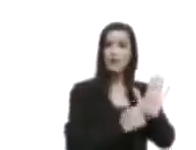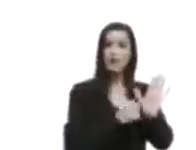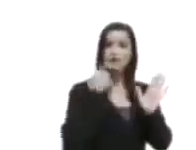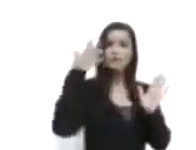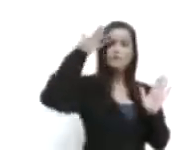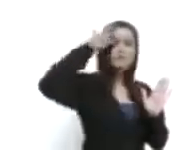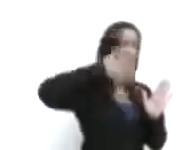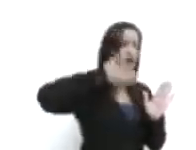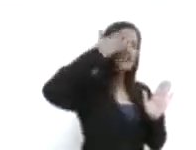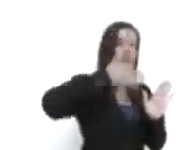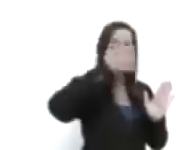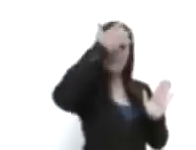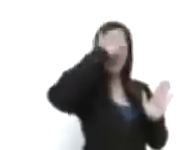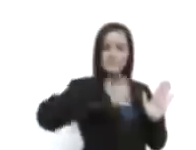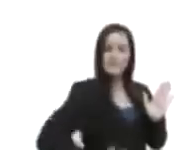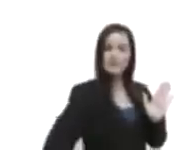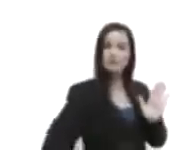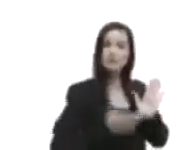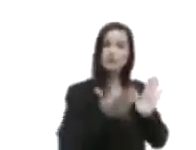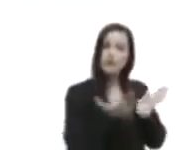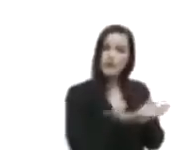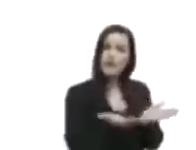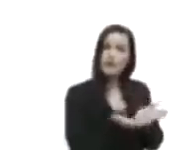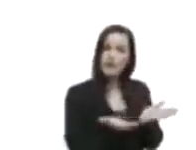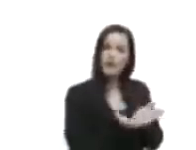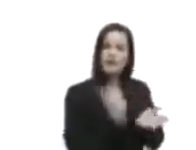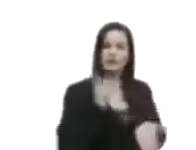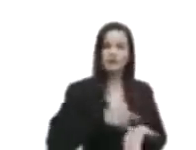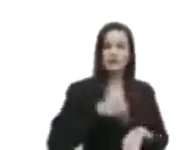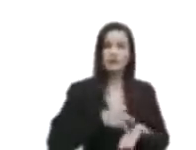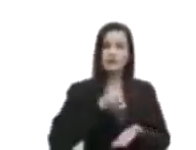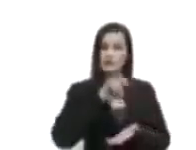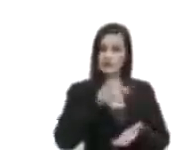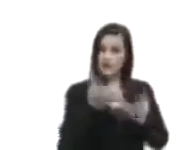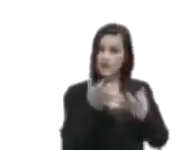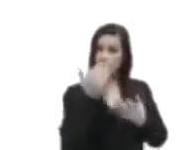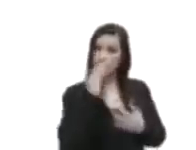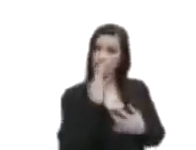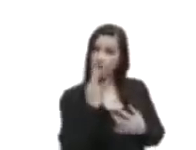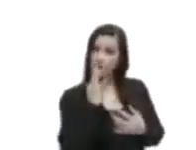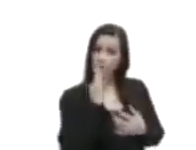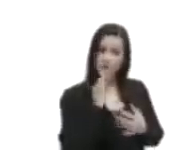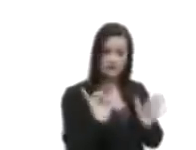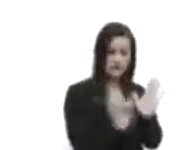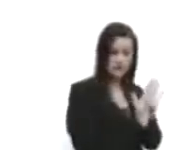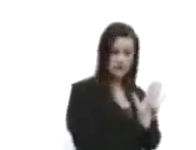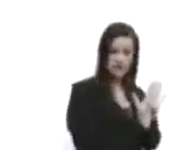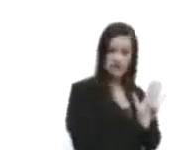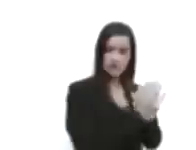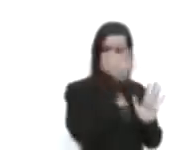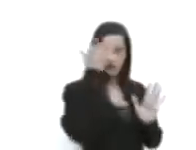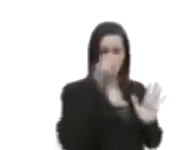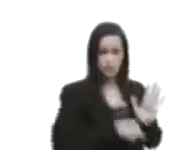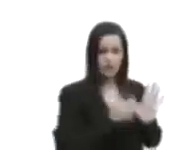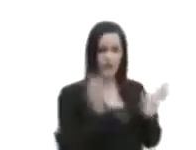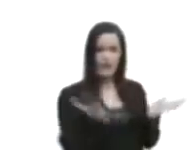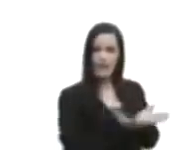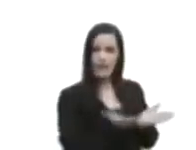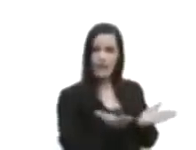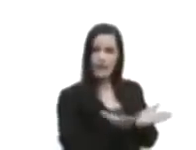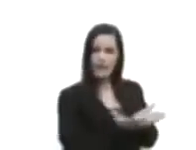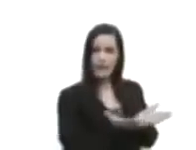Se você quer saber a identidade do cristão, vá às bem-aventuranças. Ali está descrito